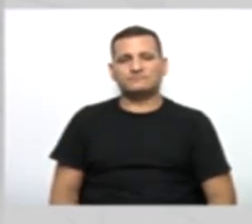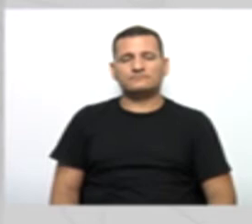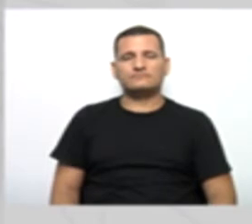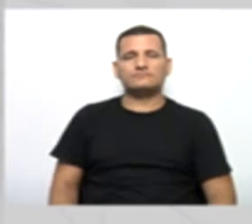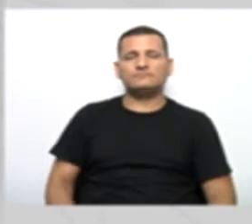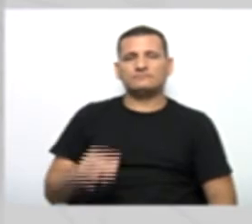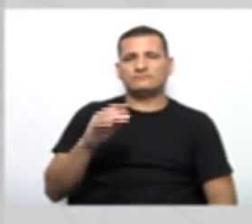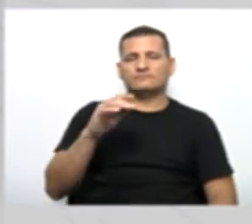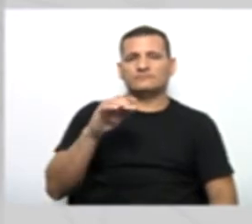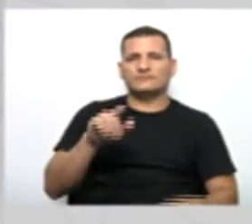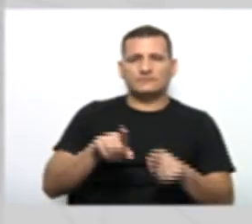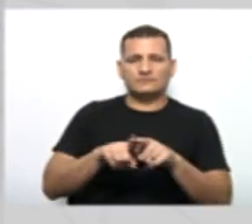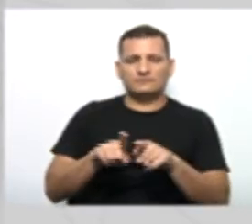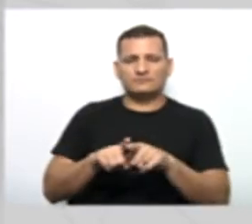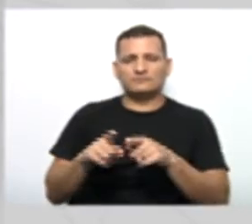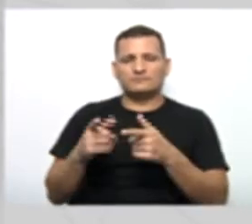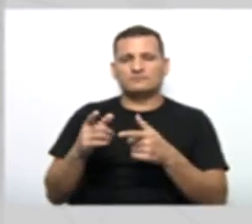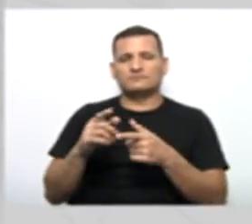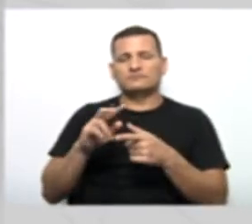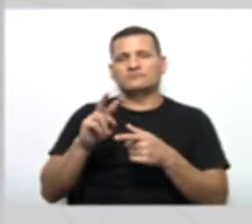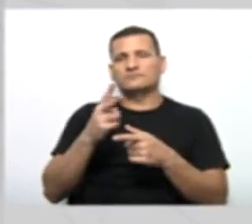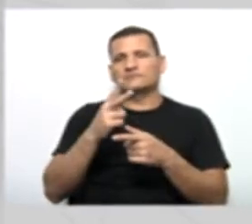dos recursos hídricos.